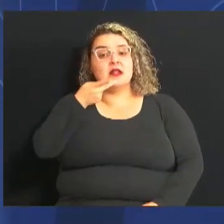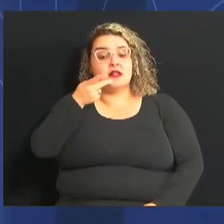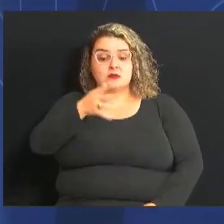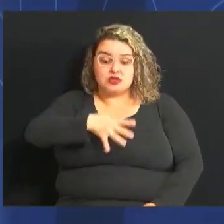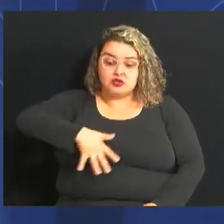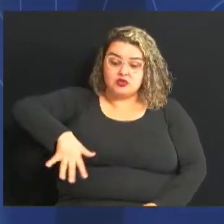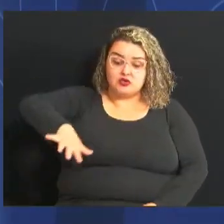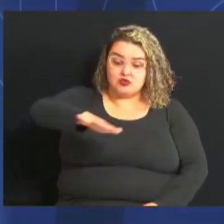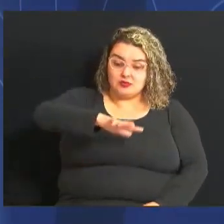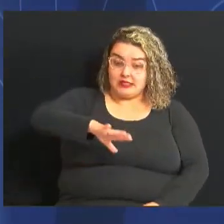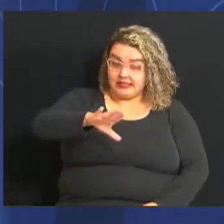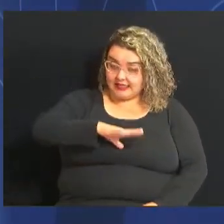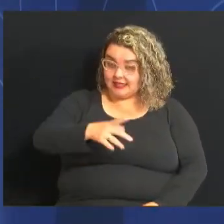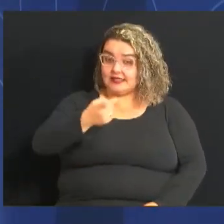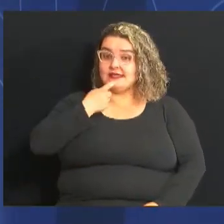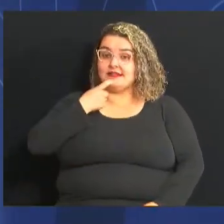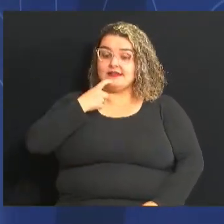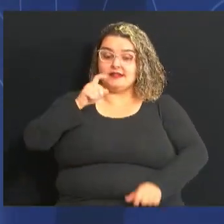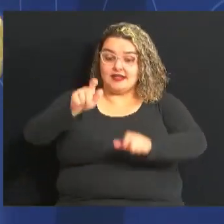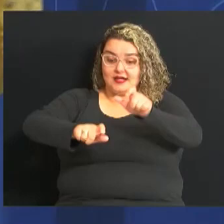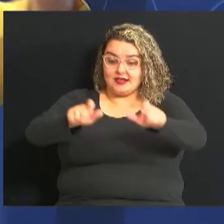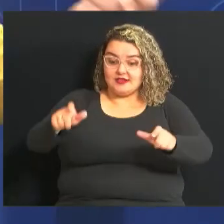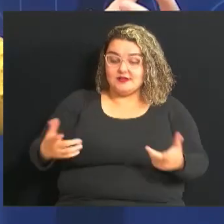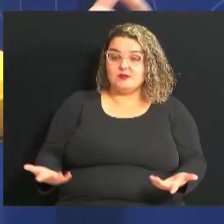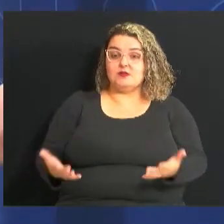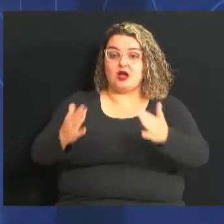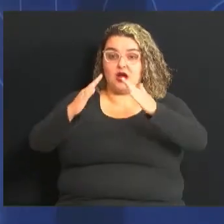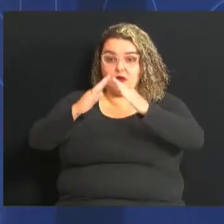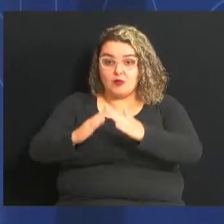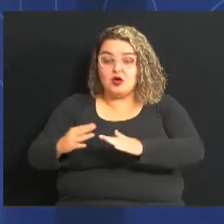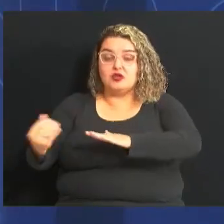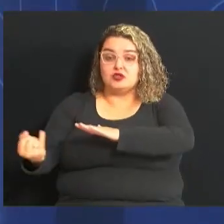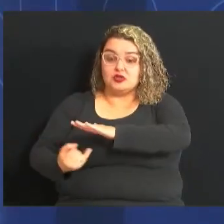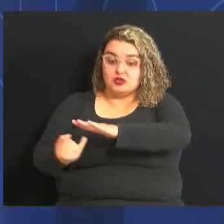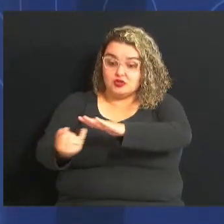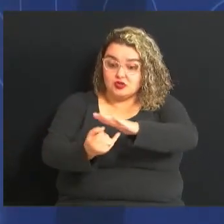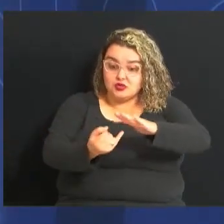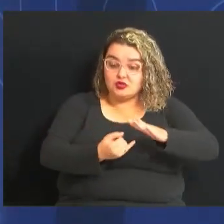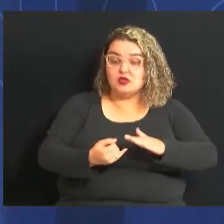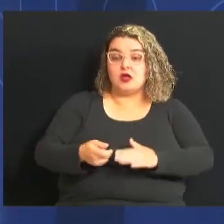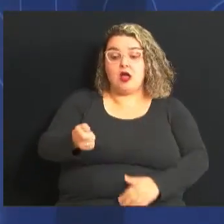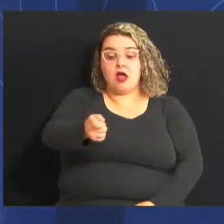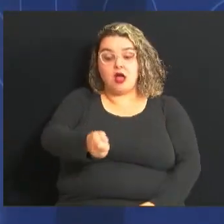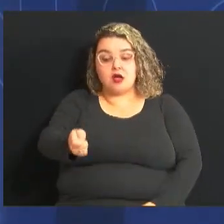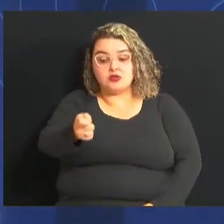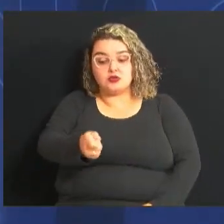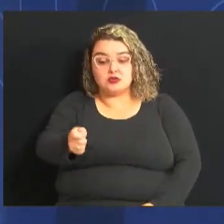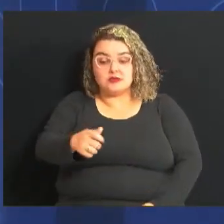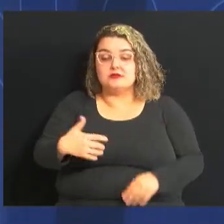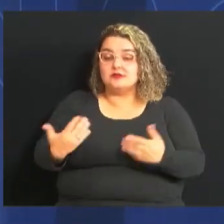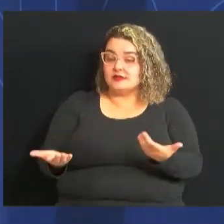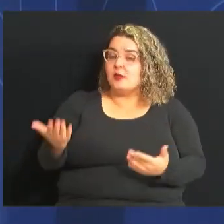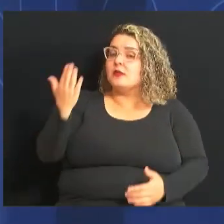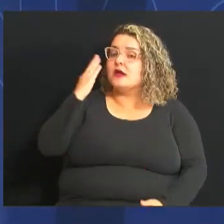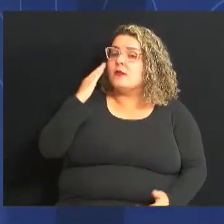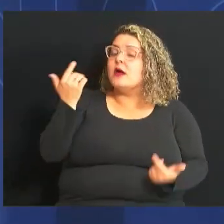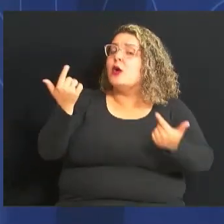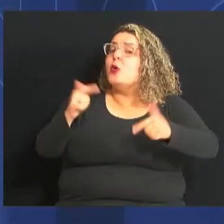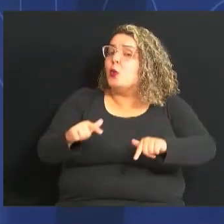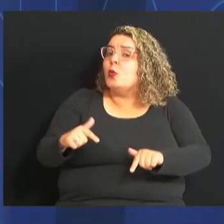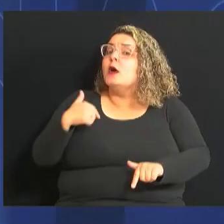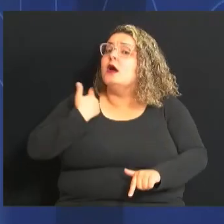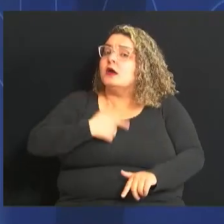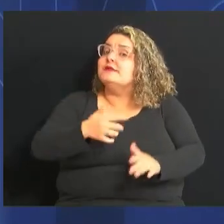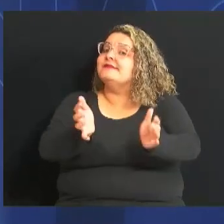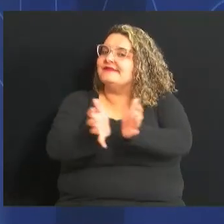de Campinas, as pessoas que ali moram, instituições, associações. Então, para saber onde a nossa equipe